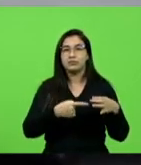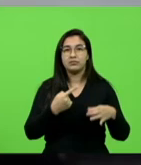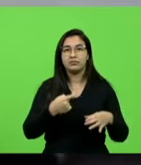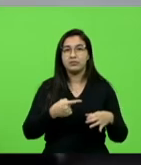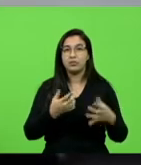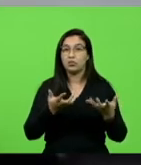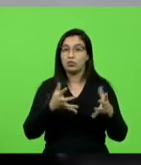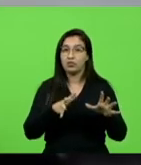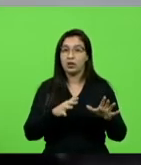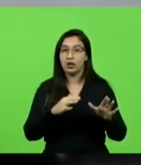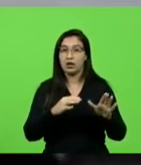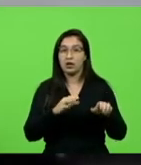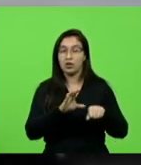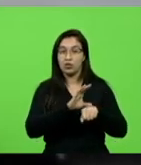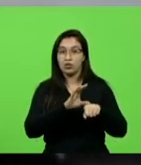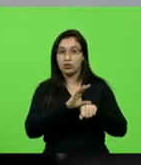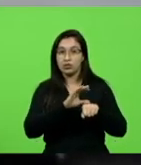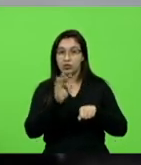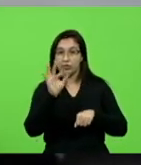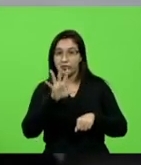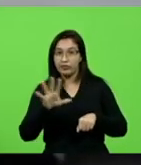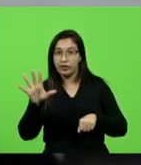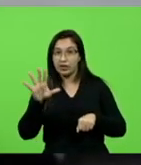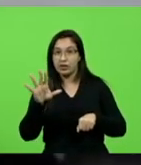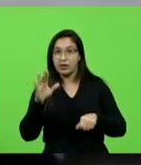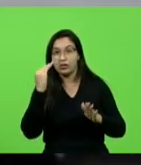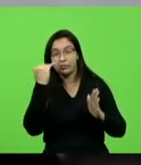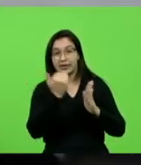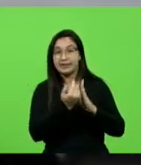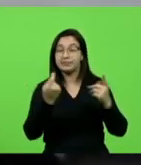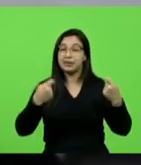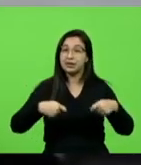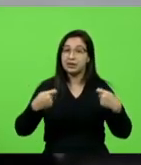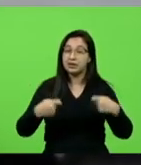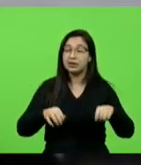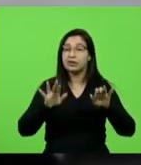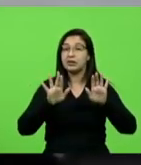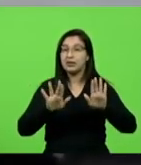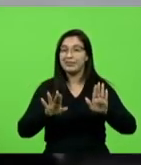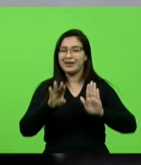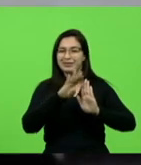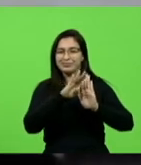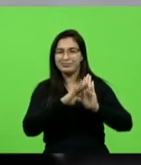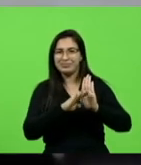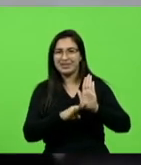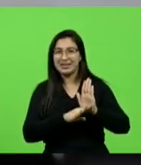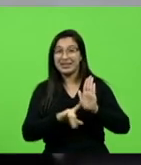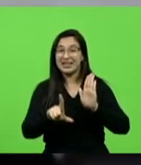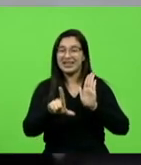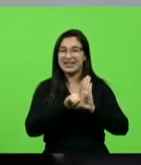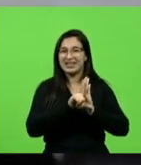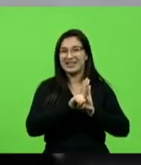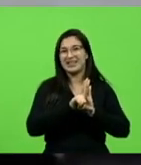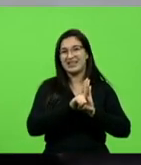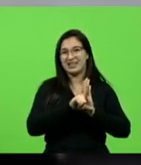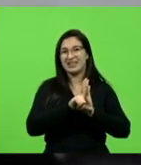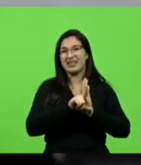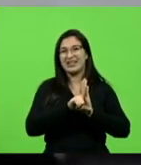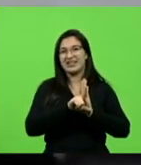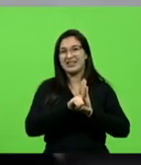Federal, todavia a matéria é carente de lei a ser aprovada pelo Congresso